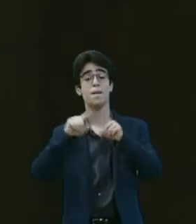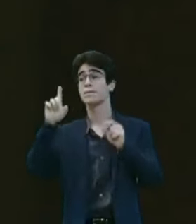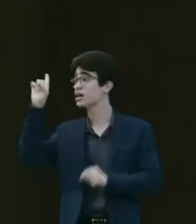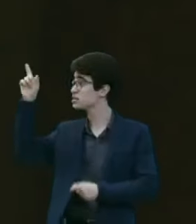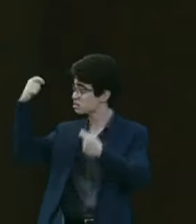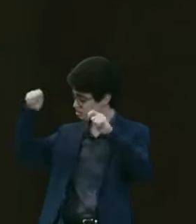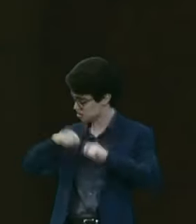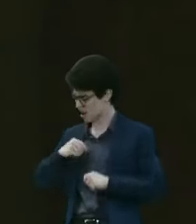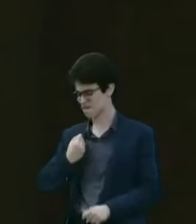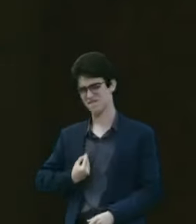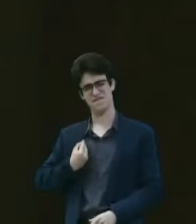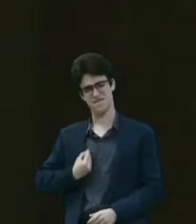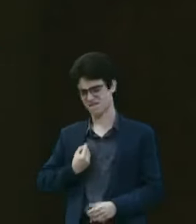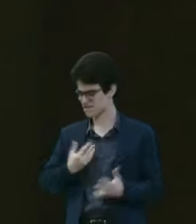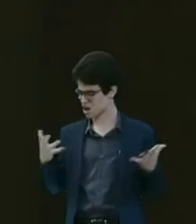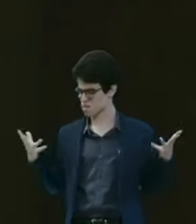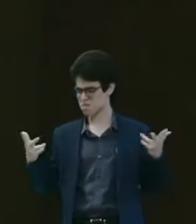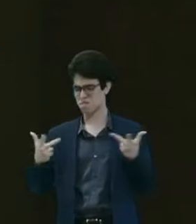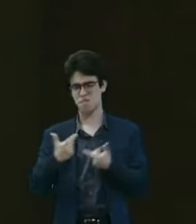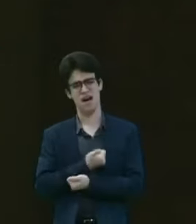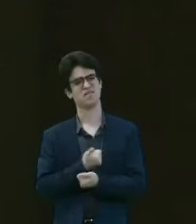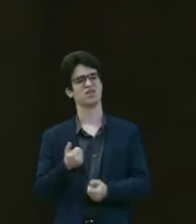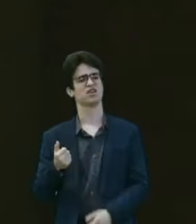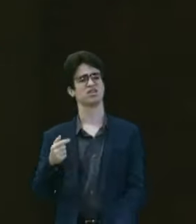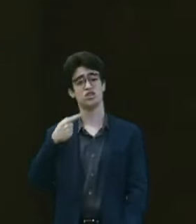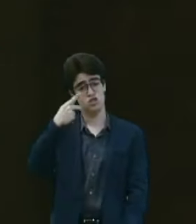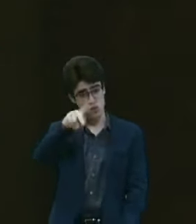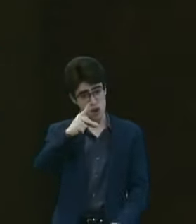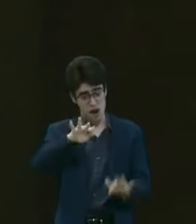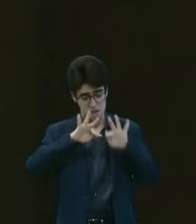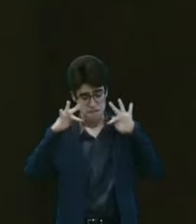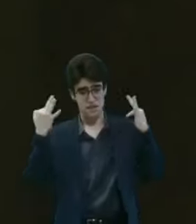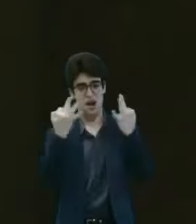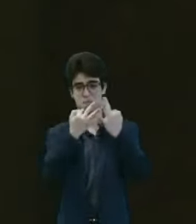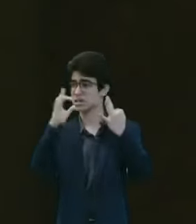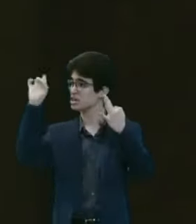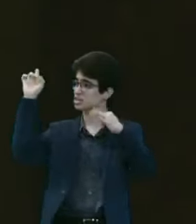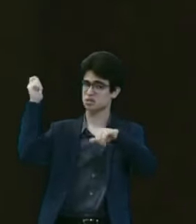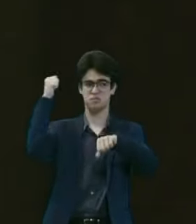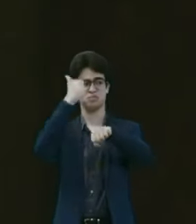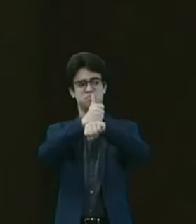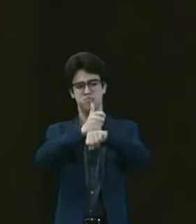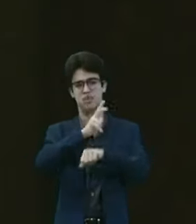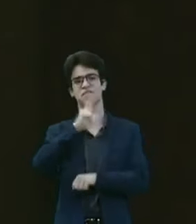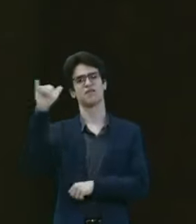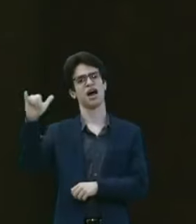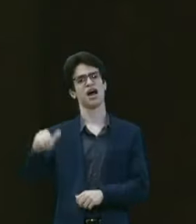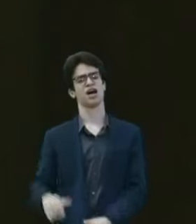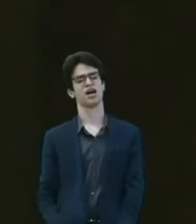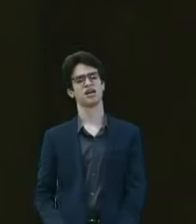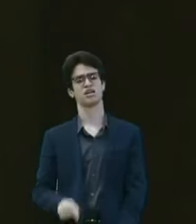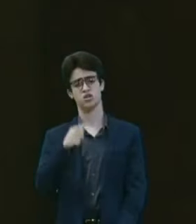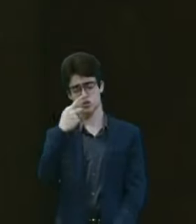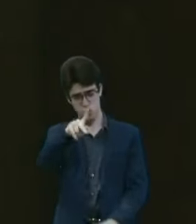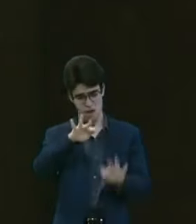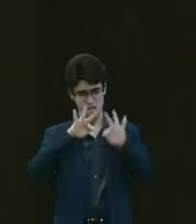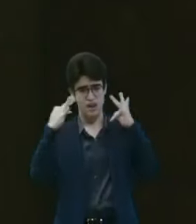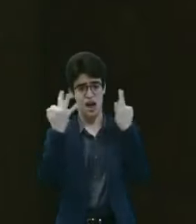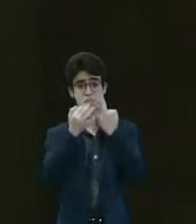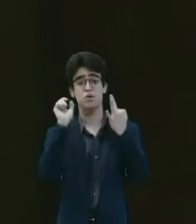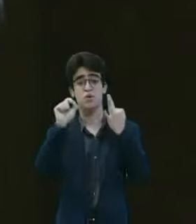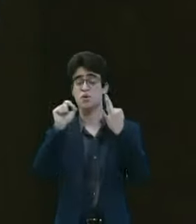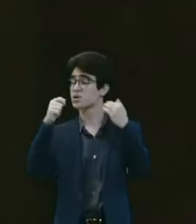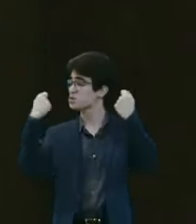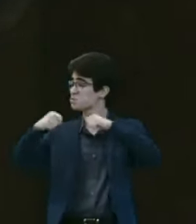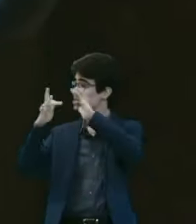dar vida e vida plena. A sua casa vai ser governada por Jesus. O seu lar precisa